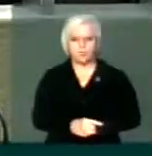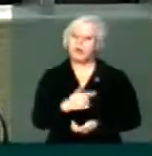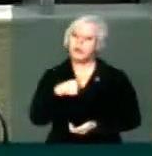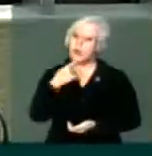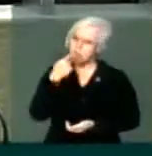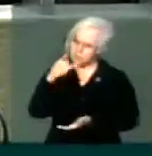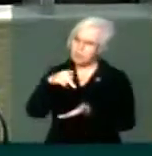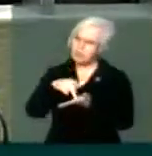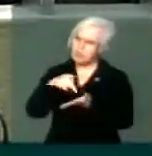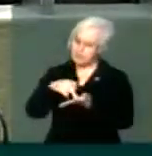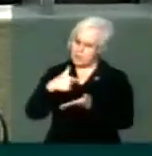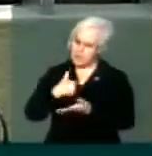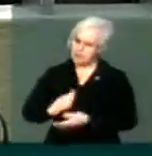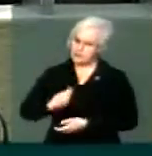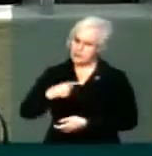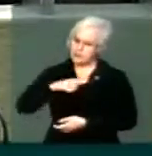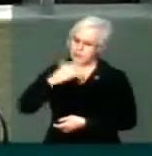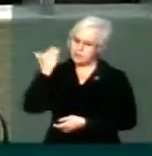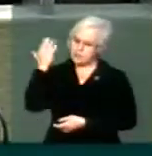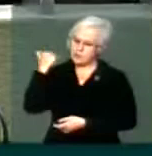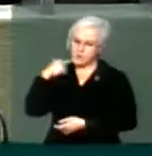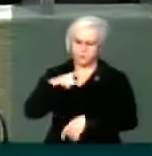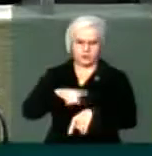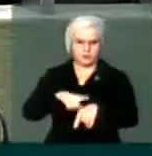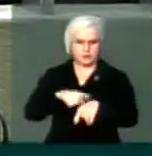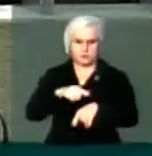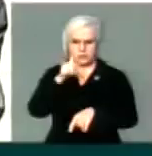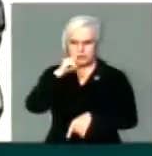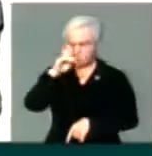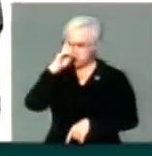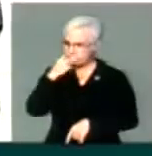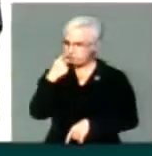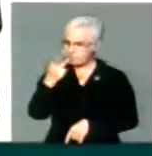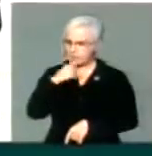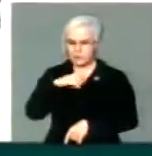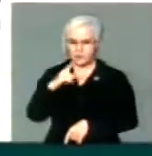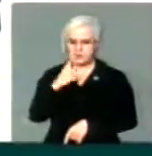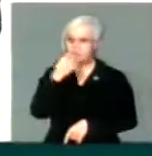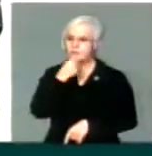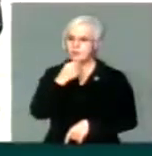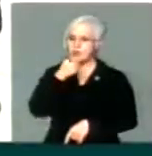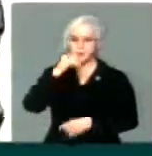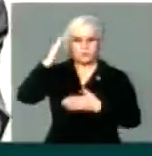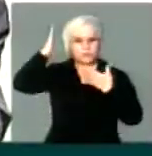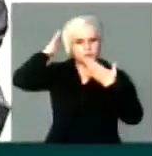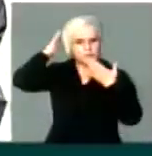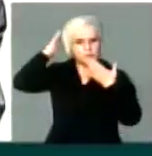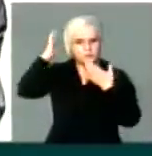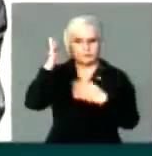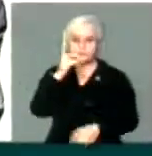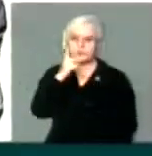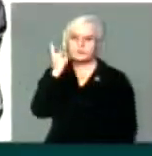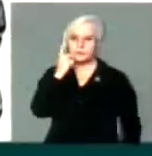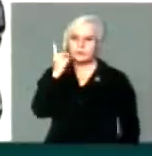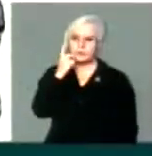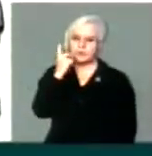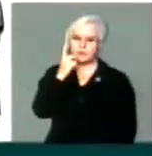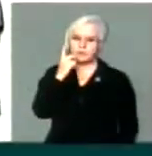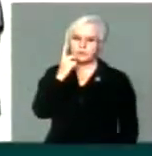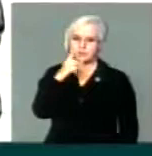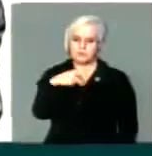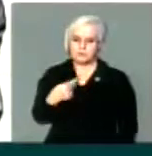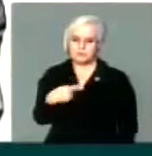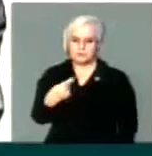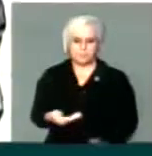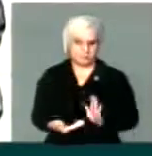que realmente já estava nessa casa quando você se reportou aí ao então deputado, representava os indígenas